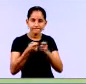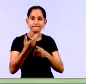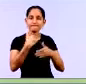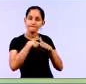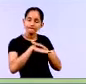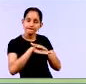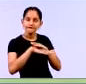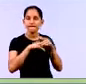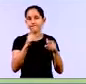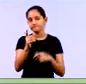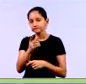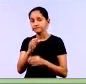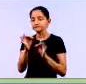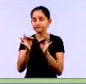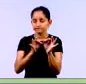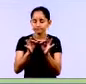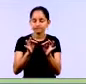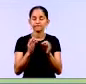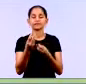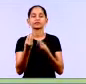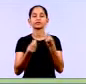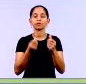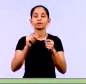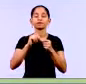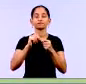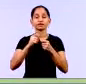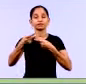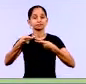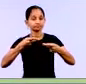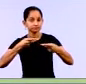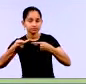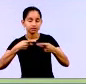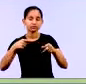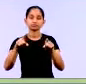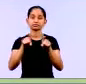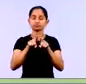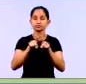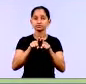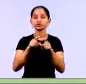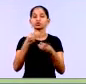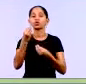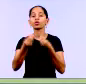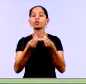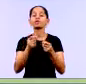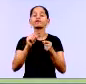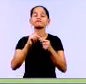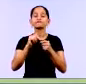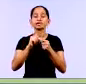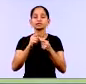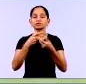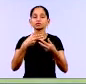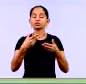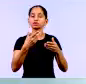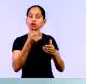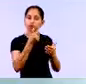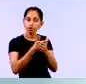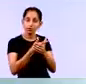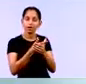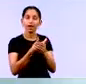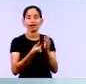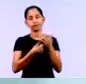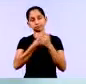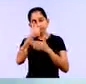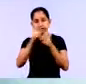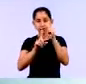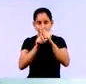acabei de falar, elaborar planejamento para o programa de suprimentos, compras, planejamento. Então, a